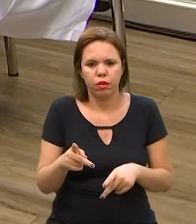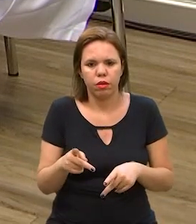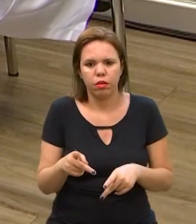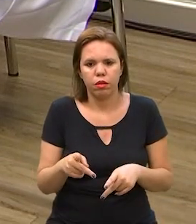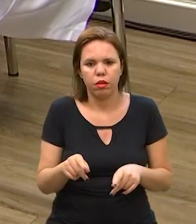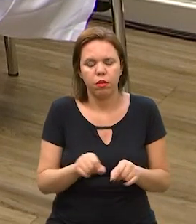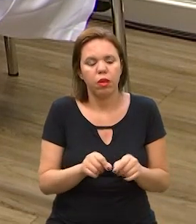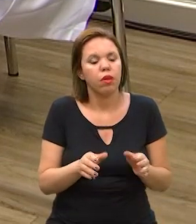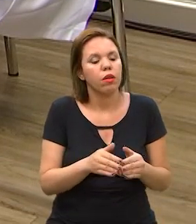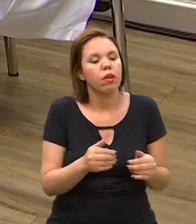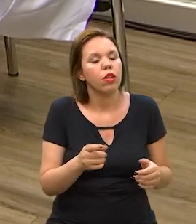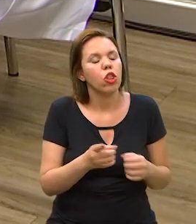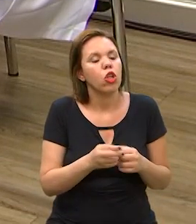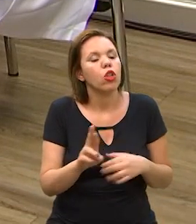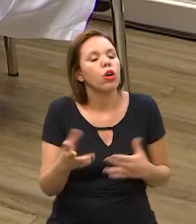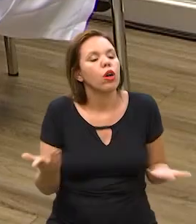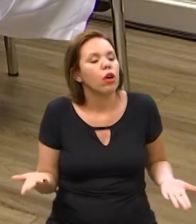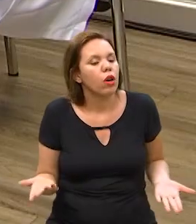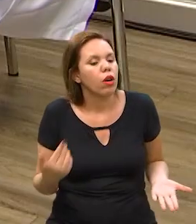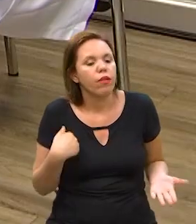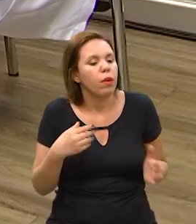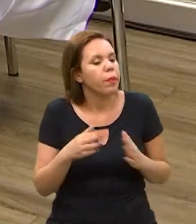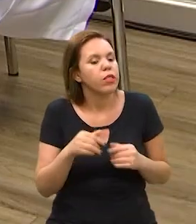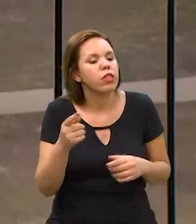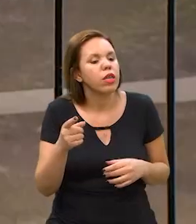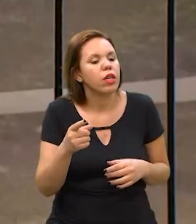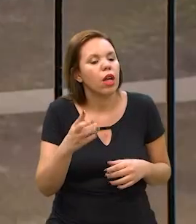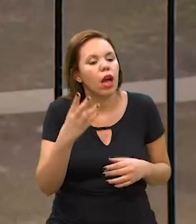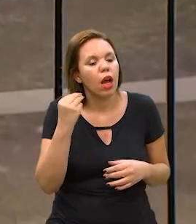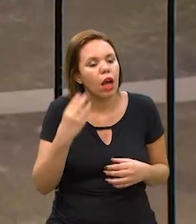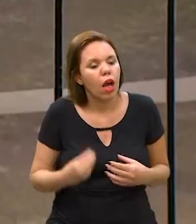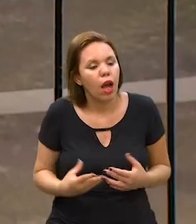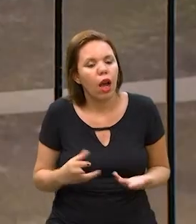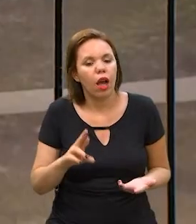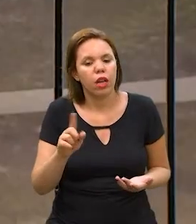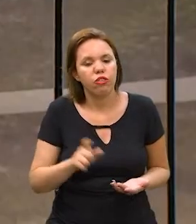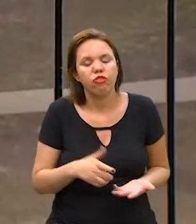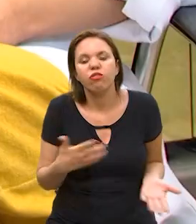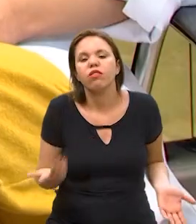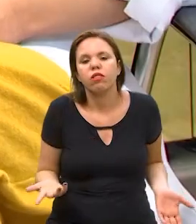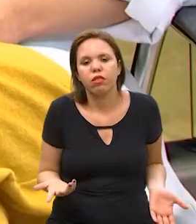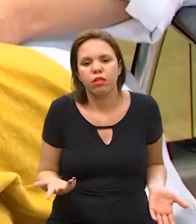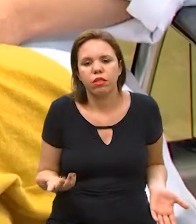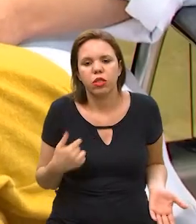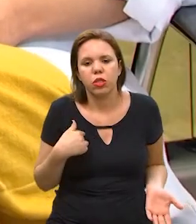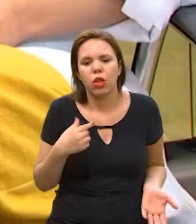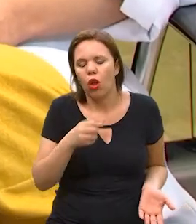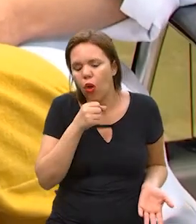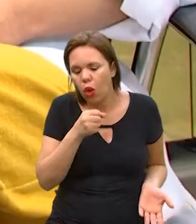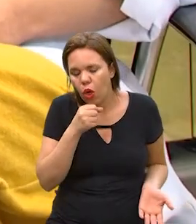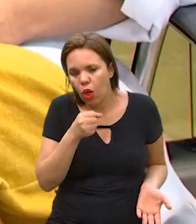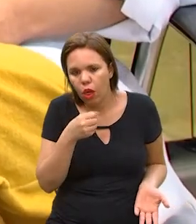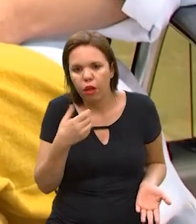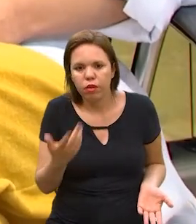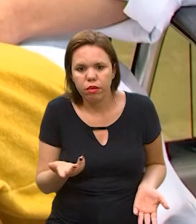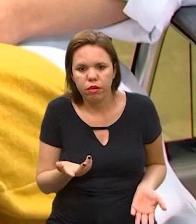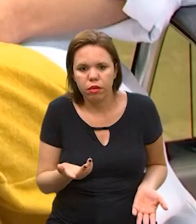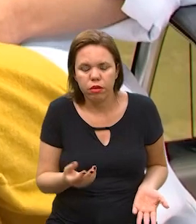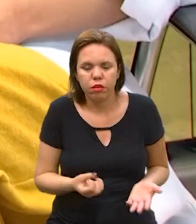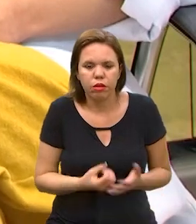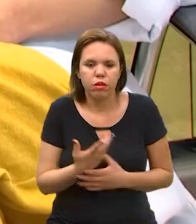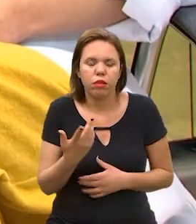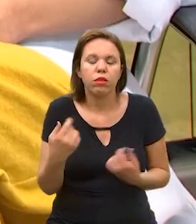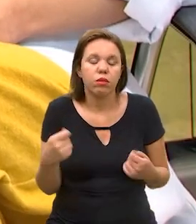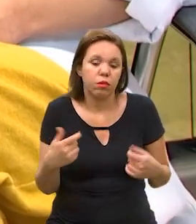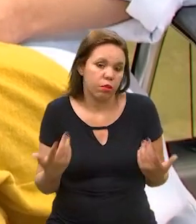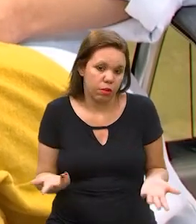paciente nos induz. Ah, mas doutor, o senhor não vai pedir aquele raio-x? Né? Mas eu tô com uma tosse. E